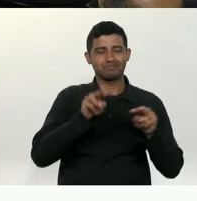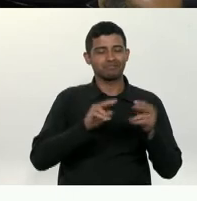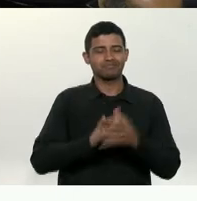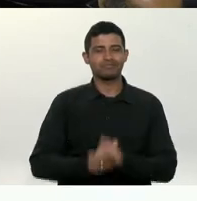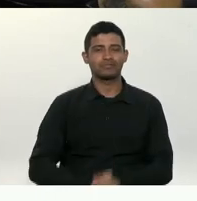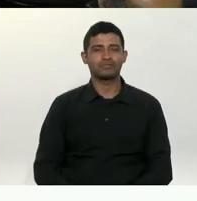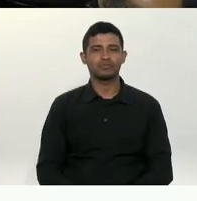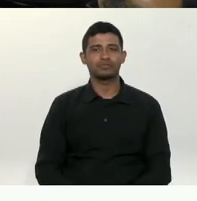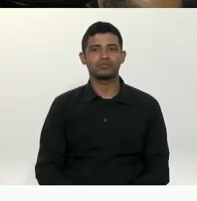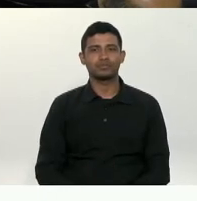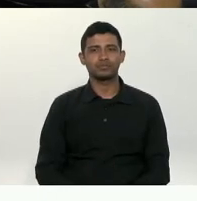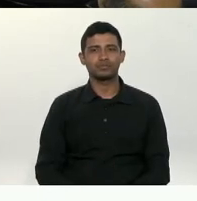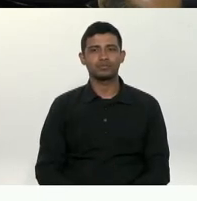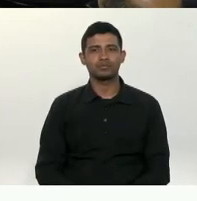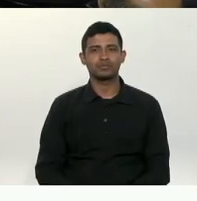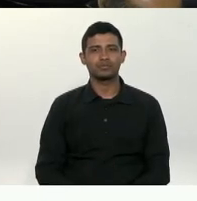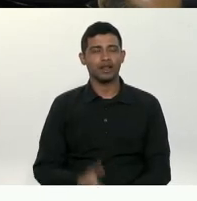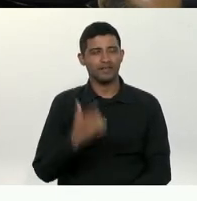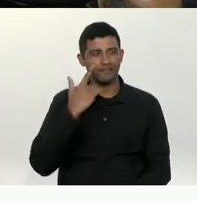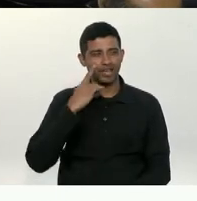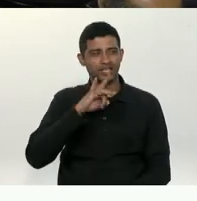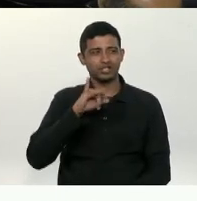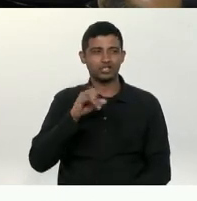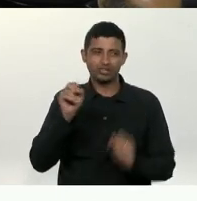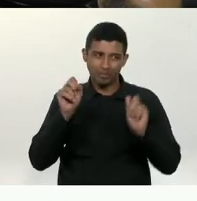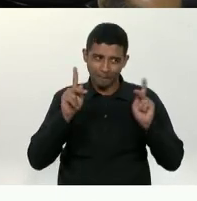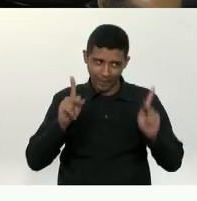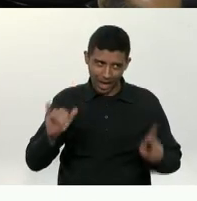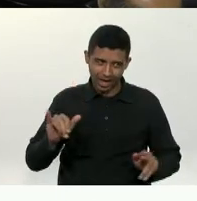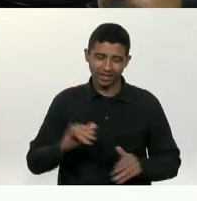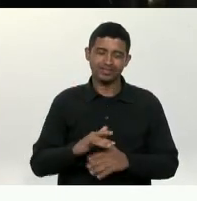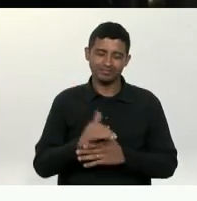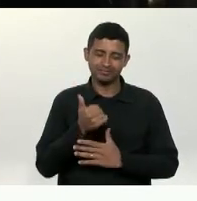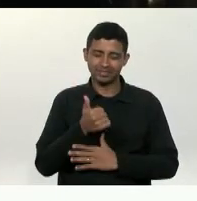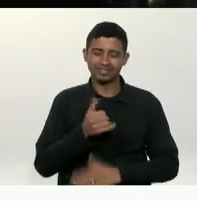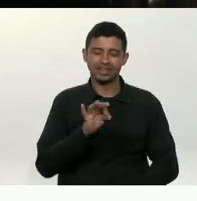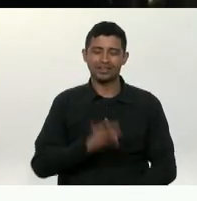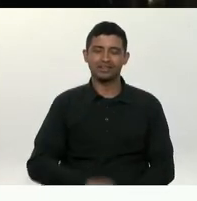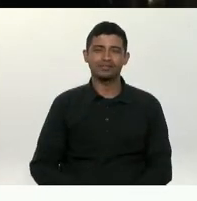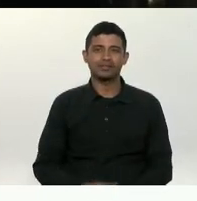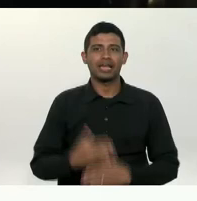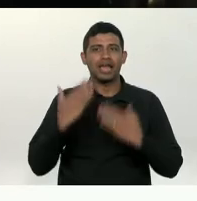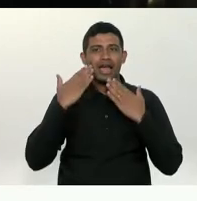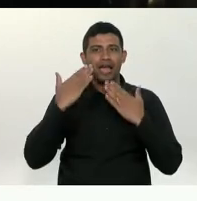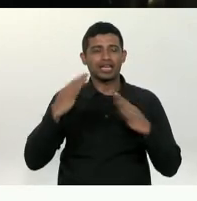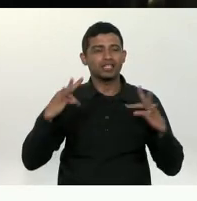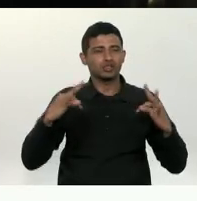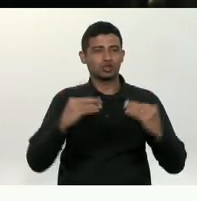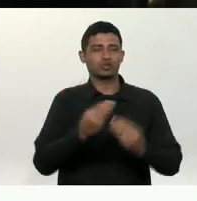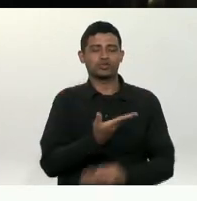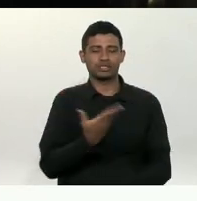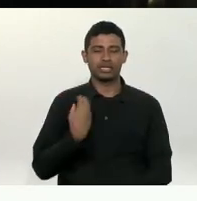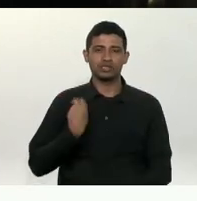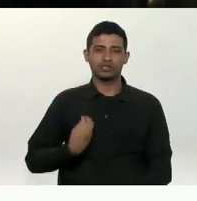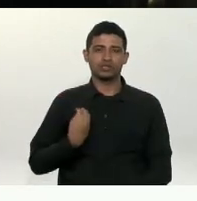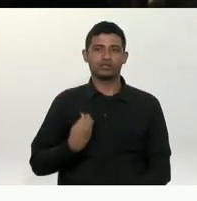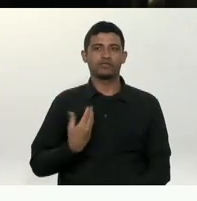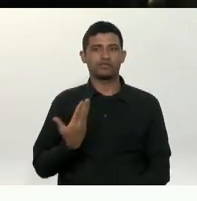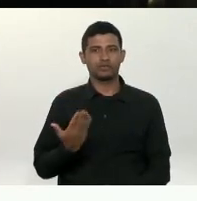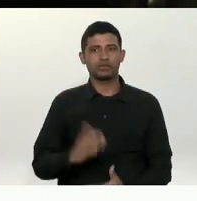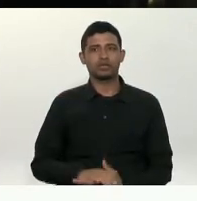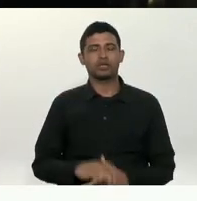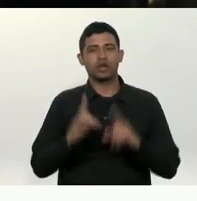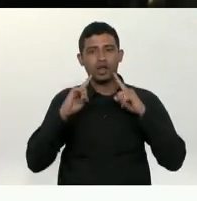Está apaisando. Vem aí do Dia dos Pais. Está certo. Agradecer a presença de todos, senhoras e senhores.